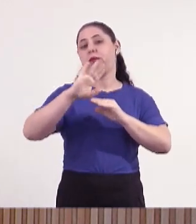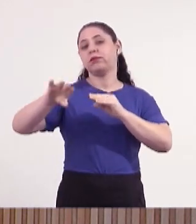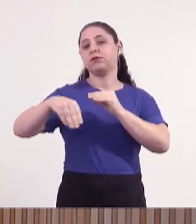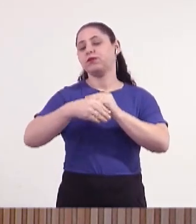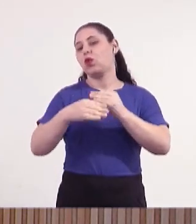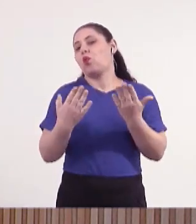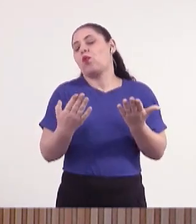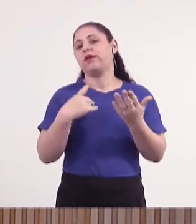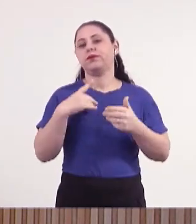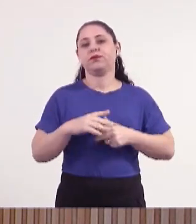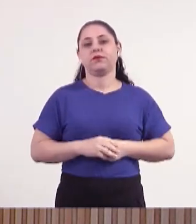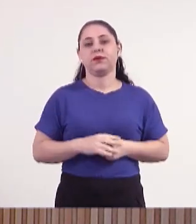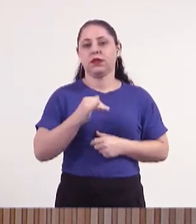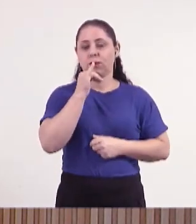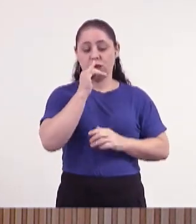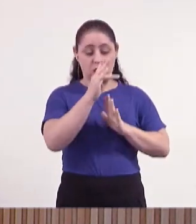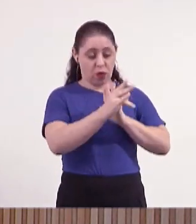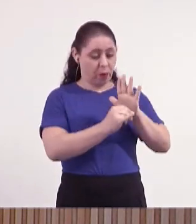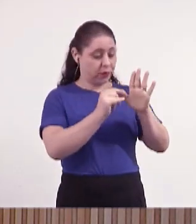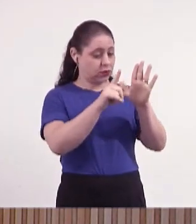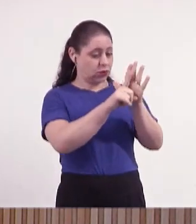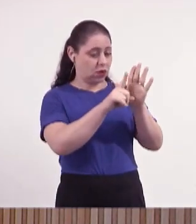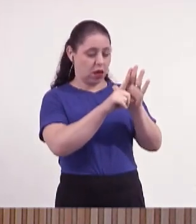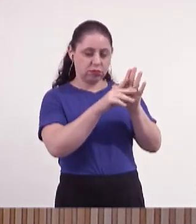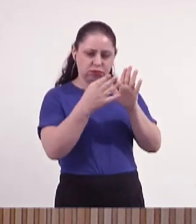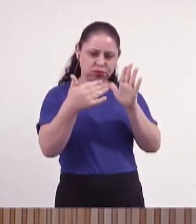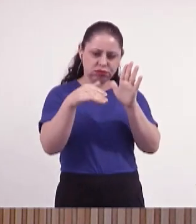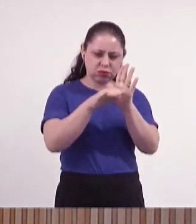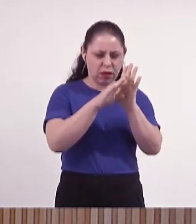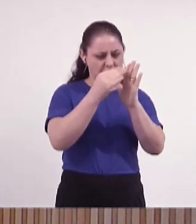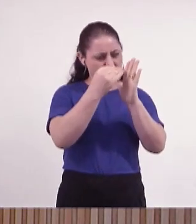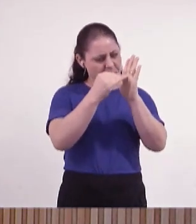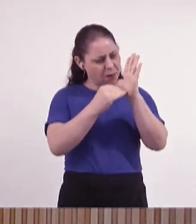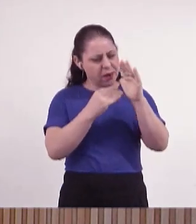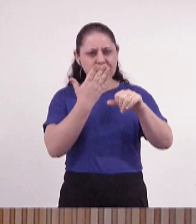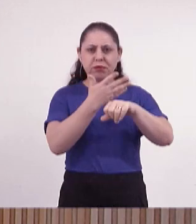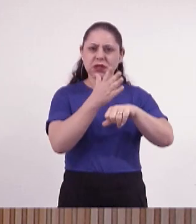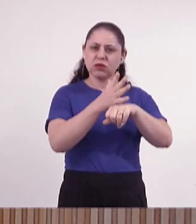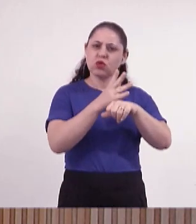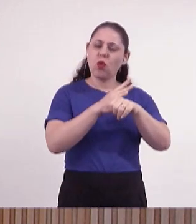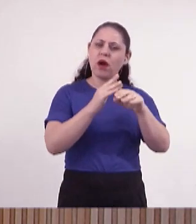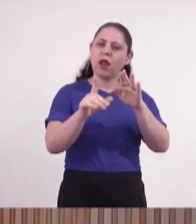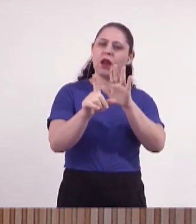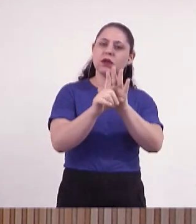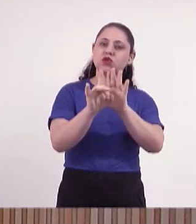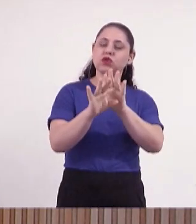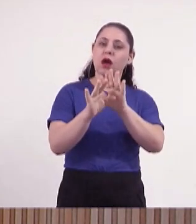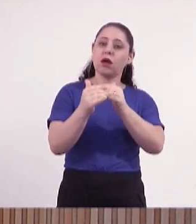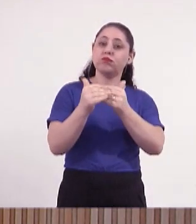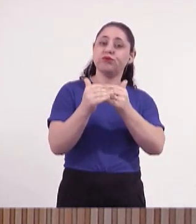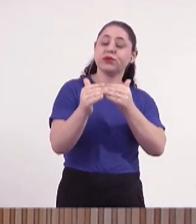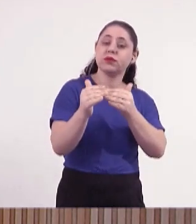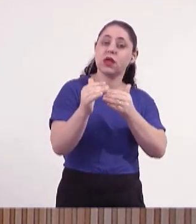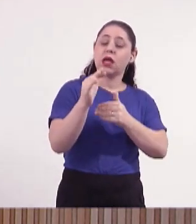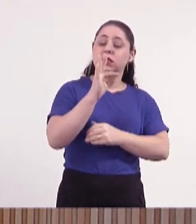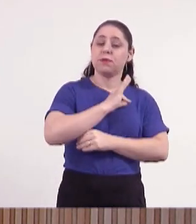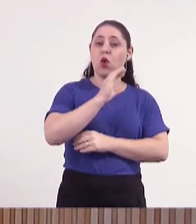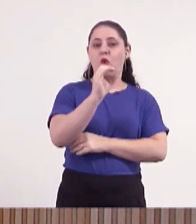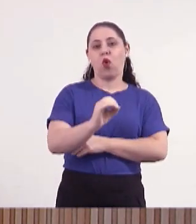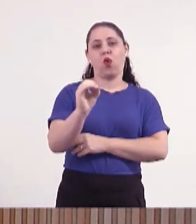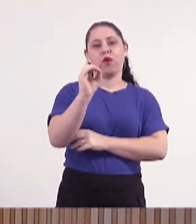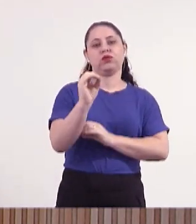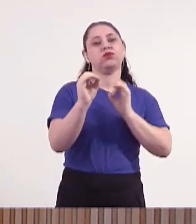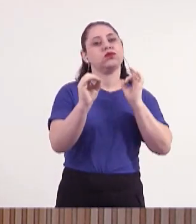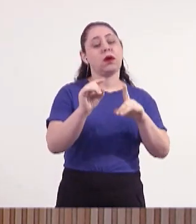qual foi a emenda? Da maneira que o projeto veio, os efeitos práticos dessa lei valeriam a partir da folha de